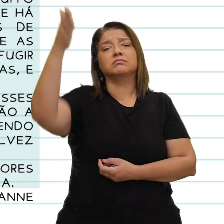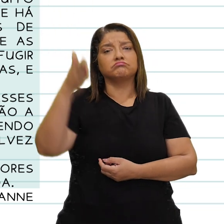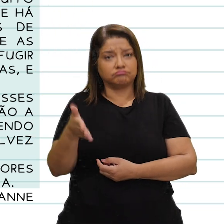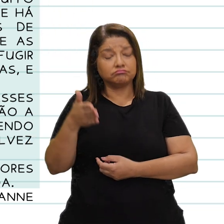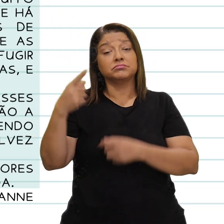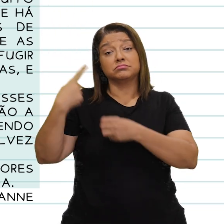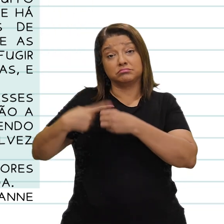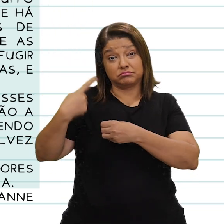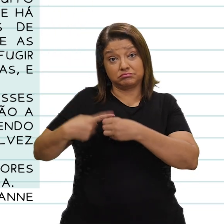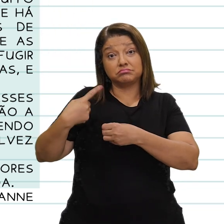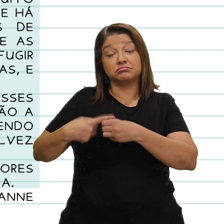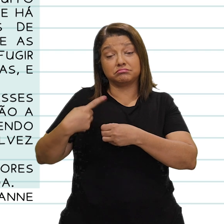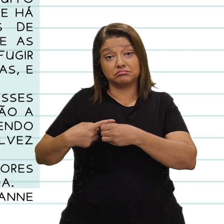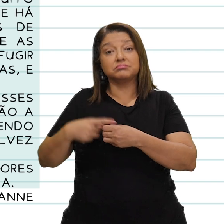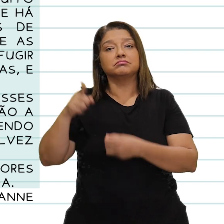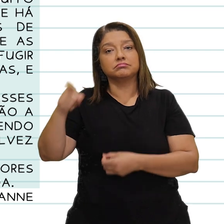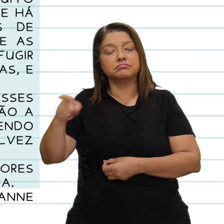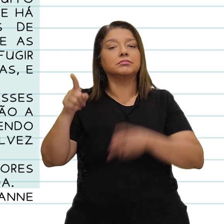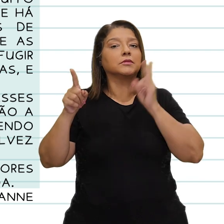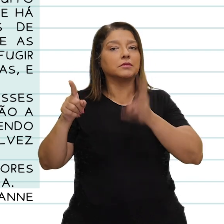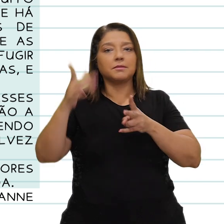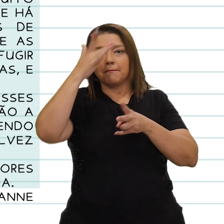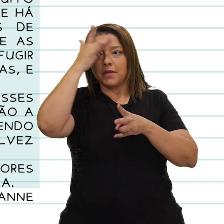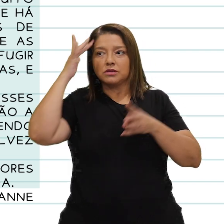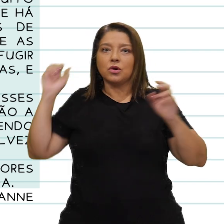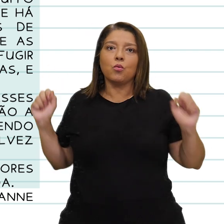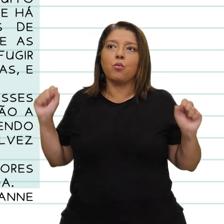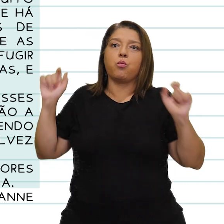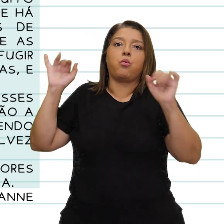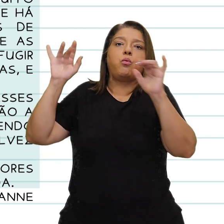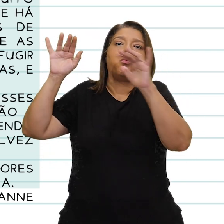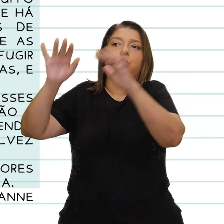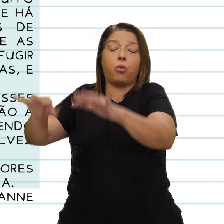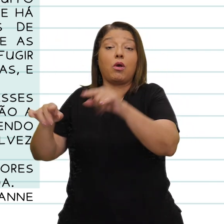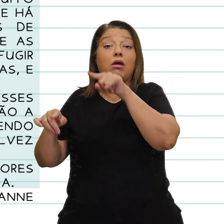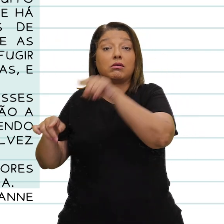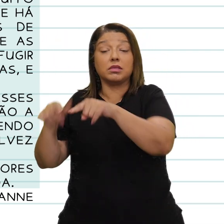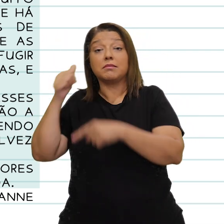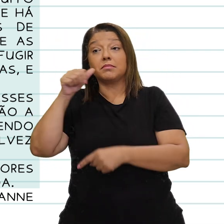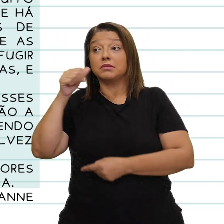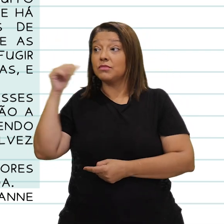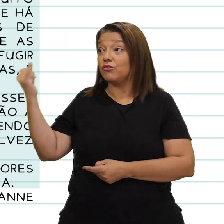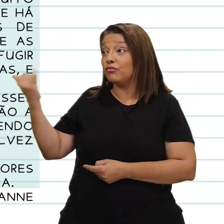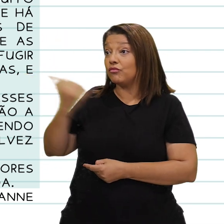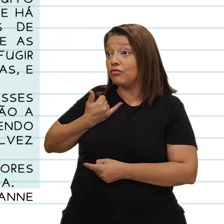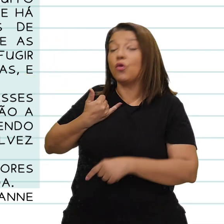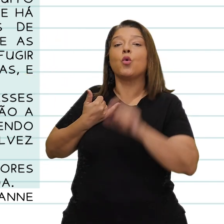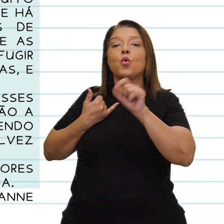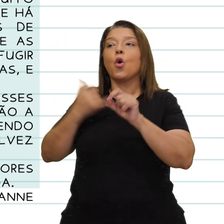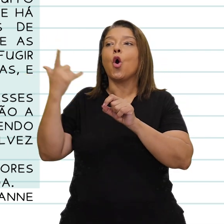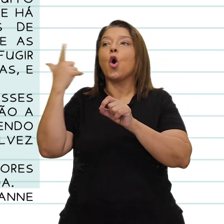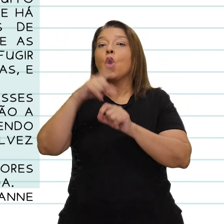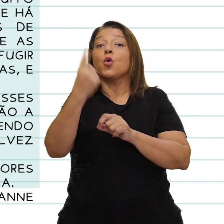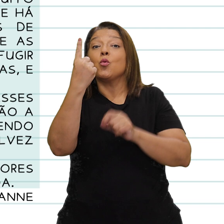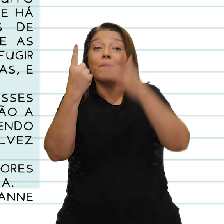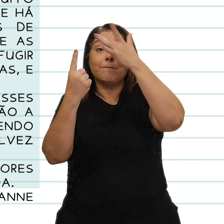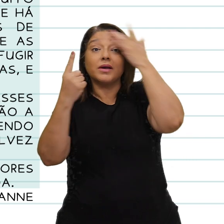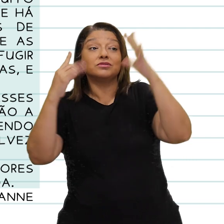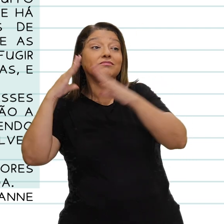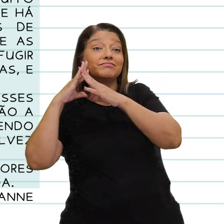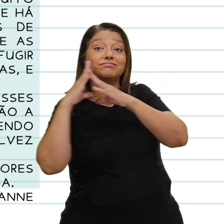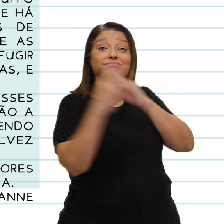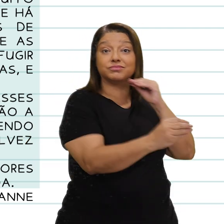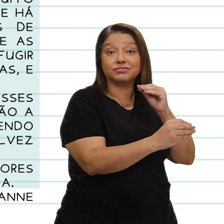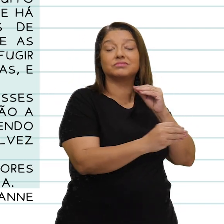Dren, para onde estão mandando todos os judeus. Mip contou sobre alguém que conseguiu escapar de lá. Deve